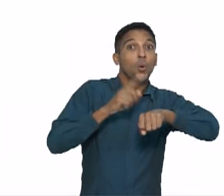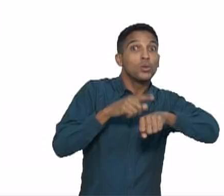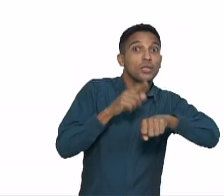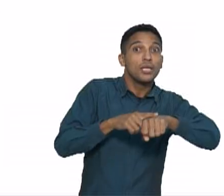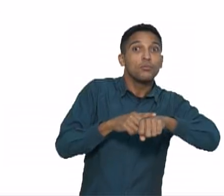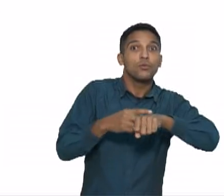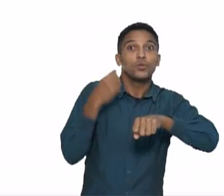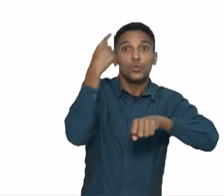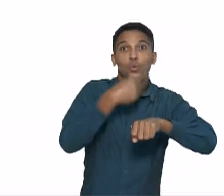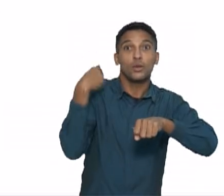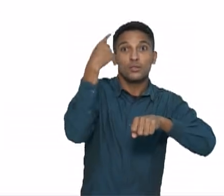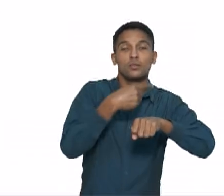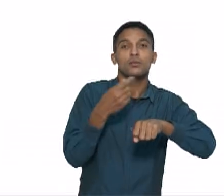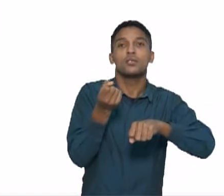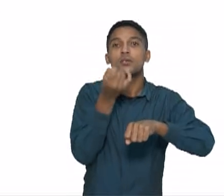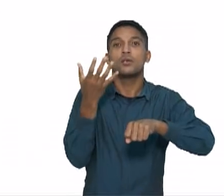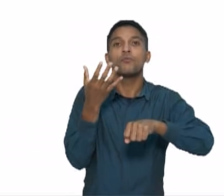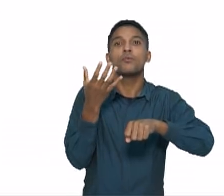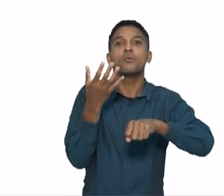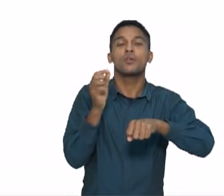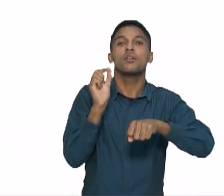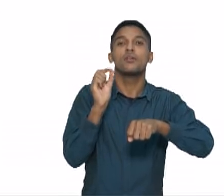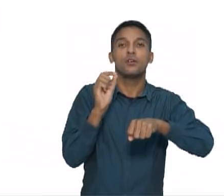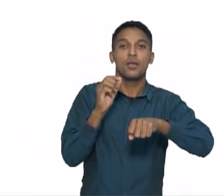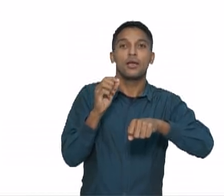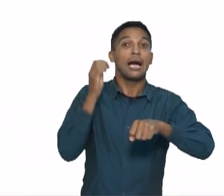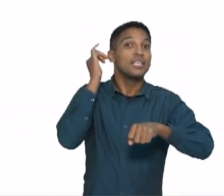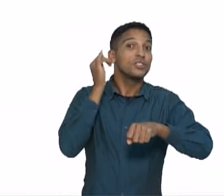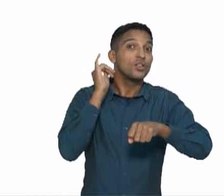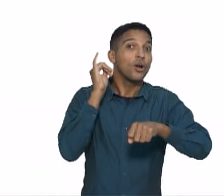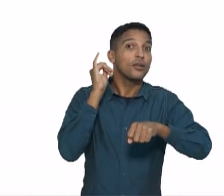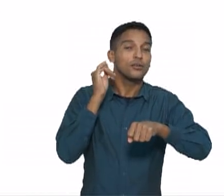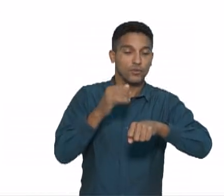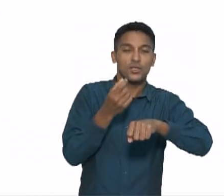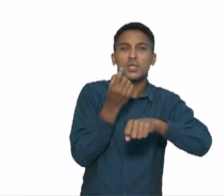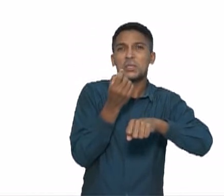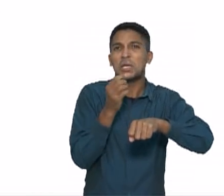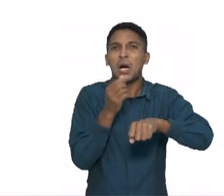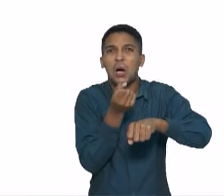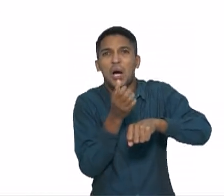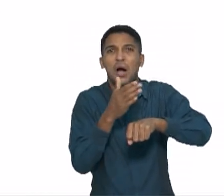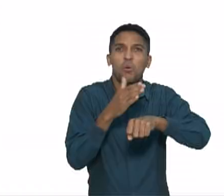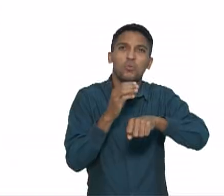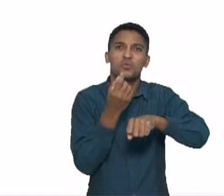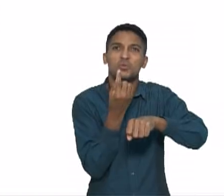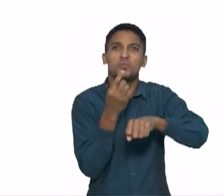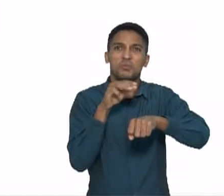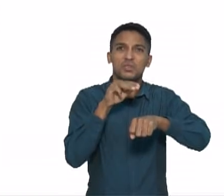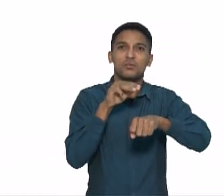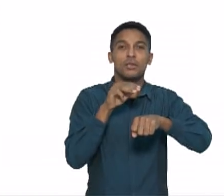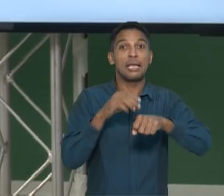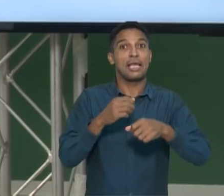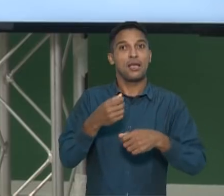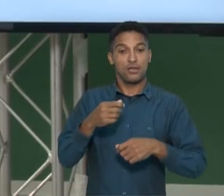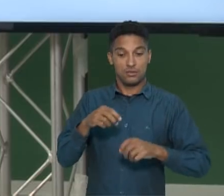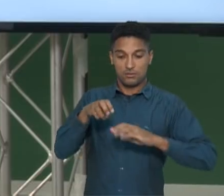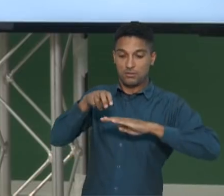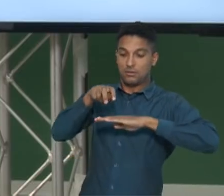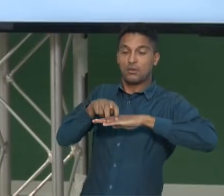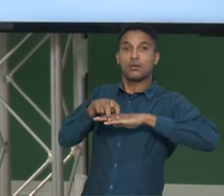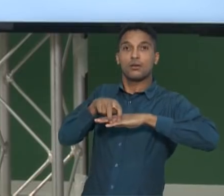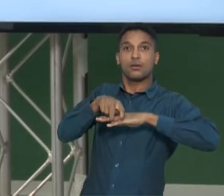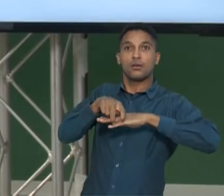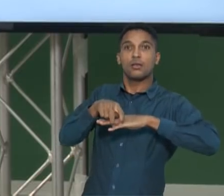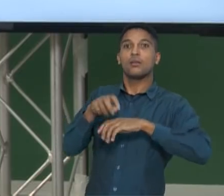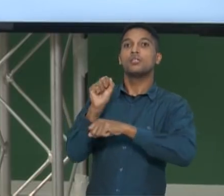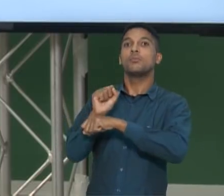foi de alguns minutos, pois se refere ao momento em que a personagem esperava o bonde, né, esperava o ônibus. Ou